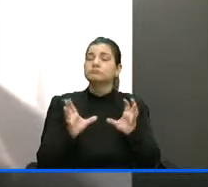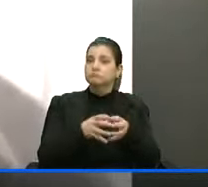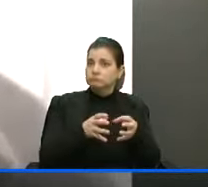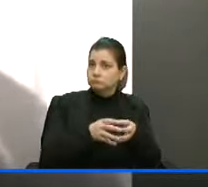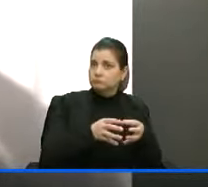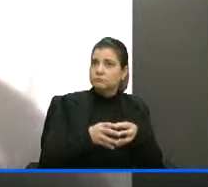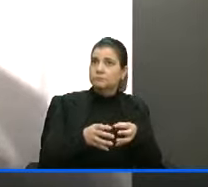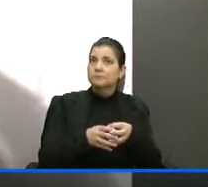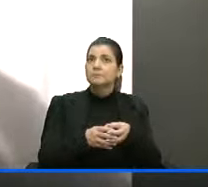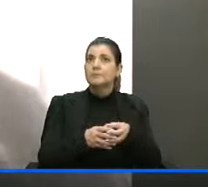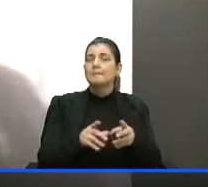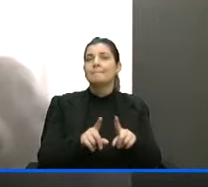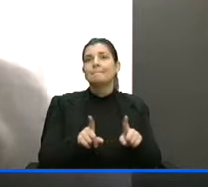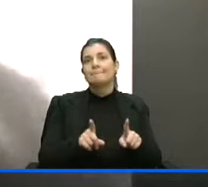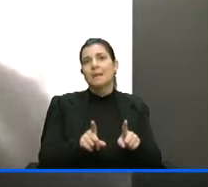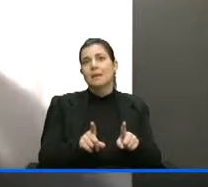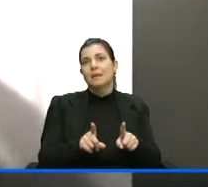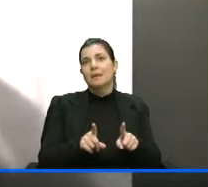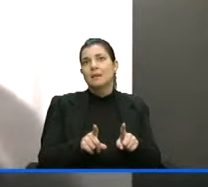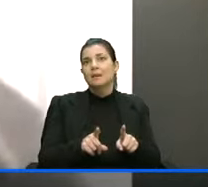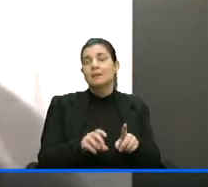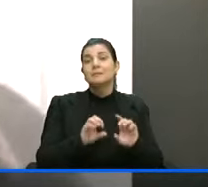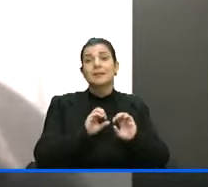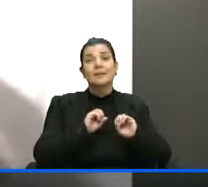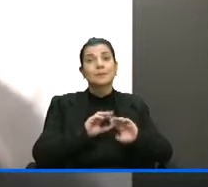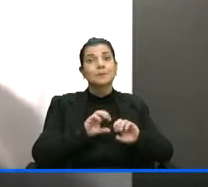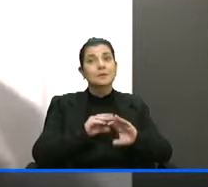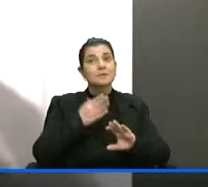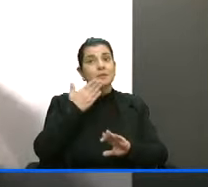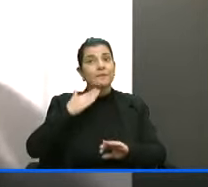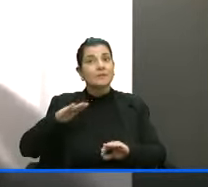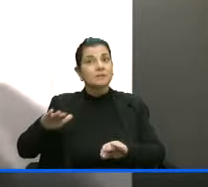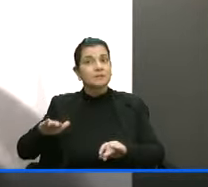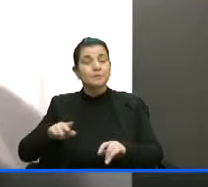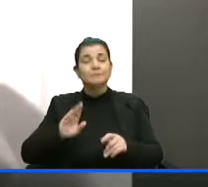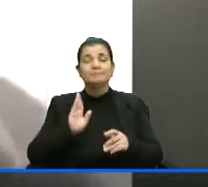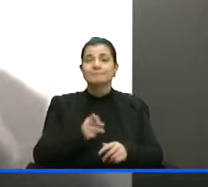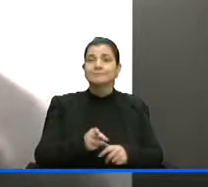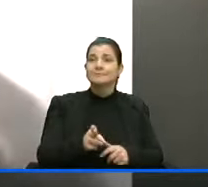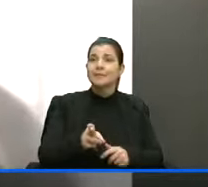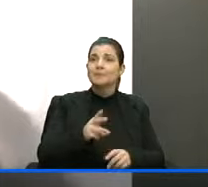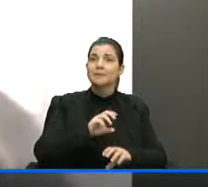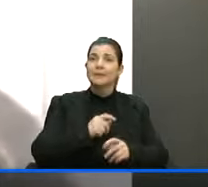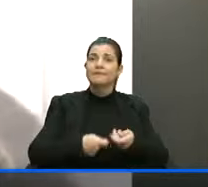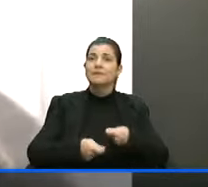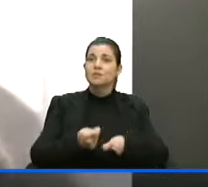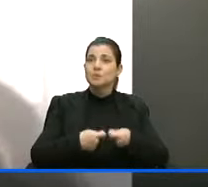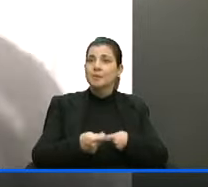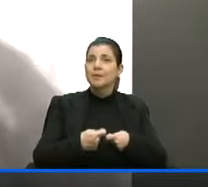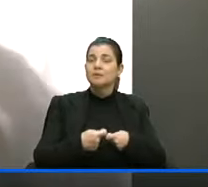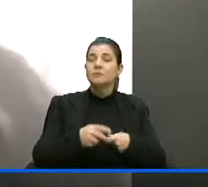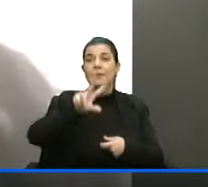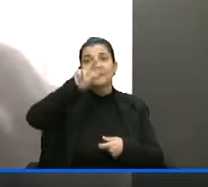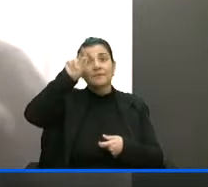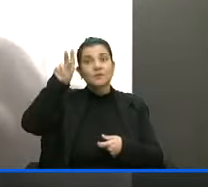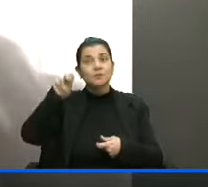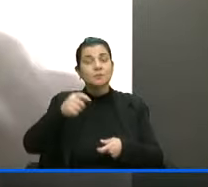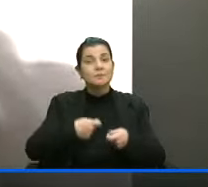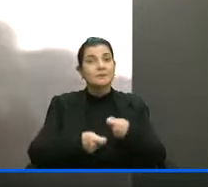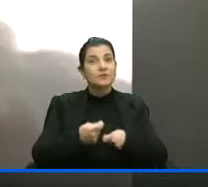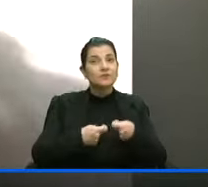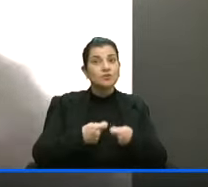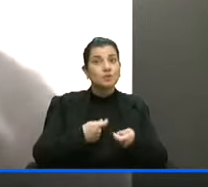gente... Só que, claro, é isso que o pessoal disse, educação infantil tem que ter investimento. E a prefeitura, ela tem que investir o recurso